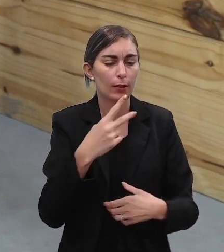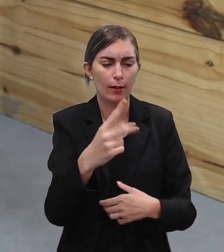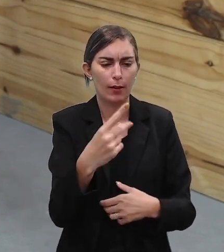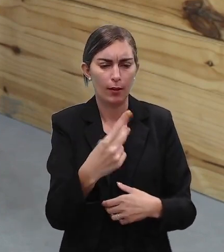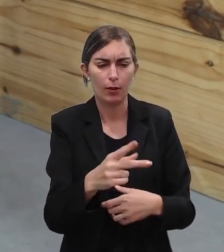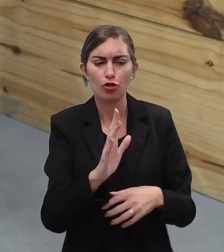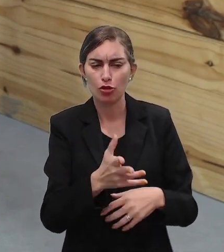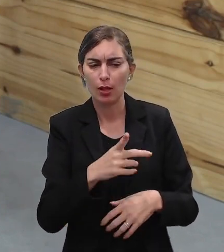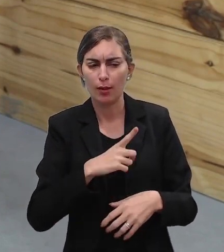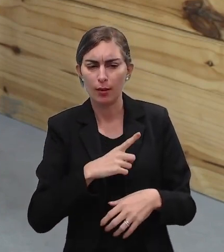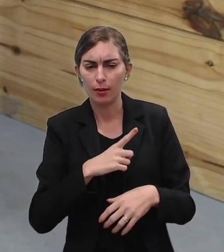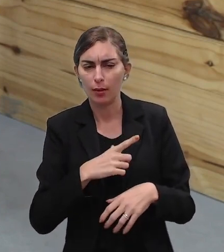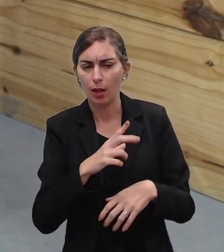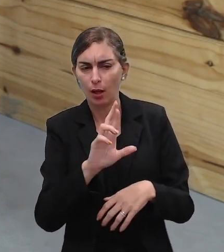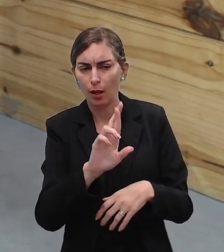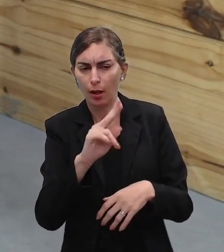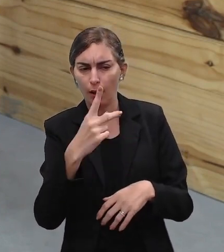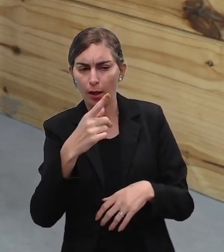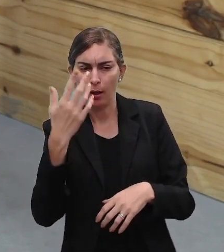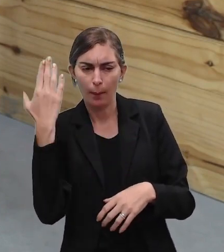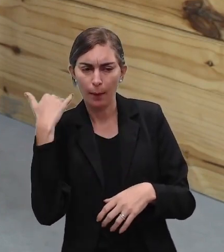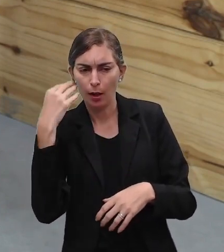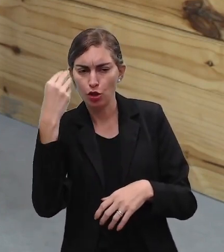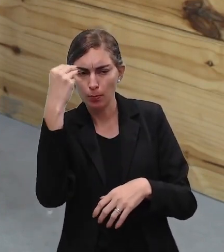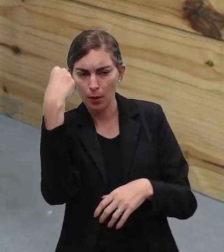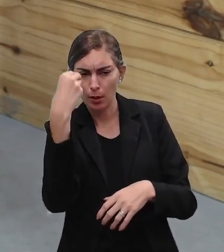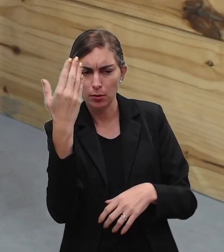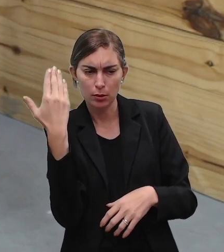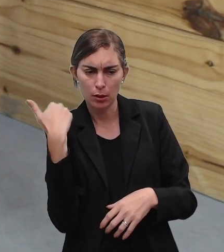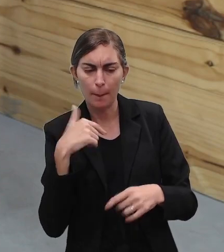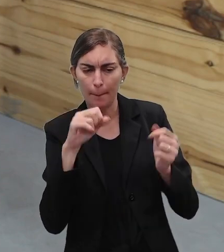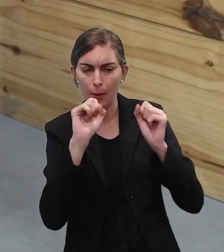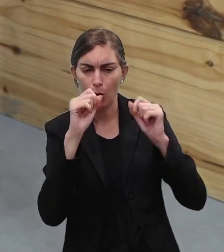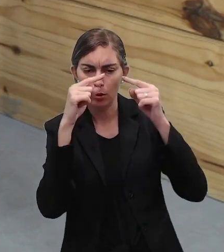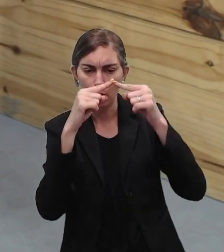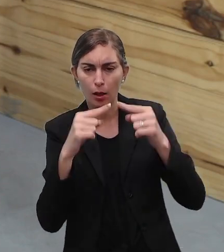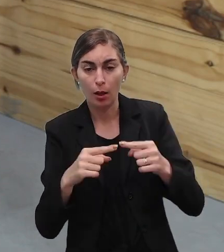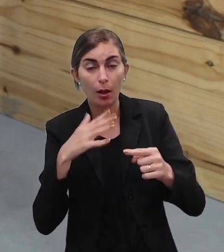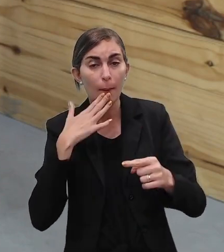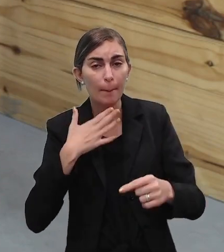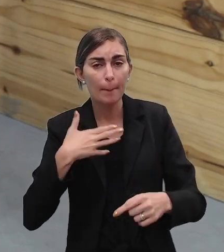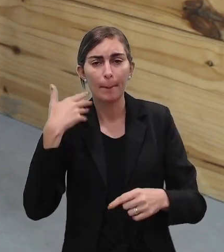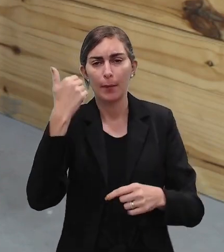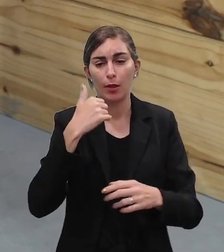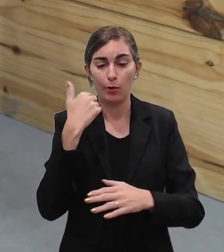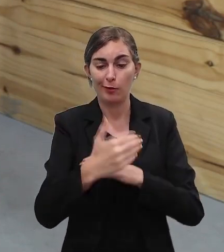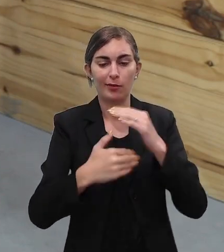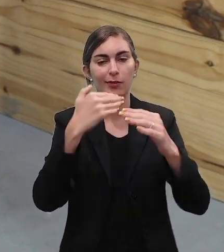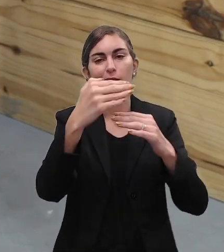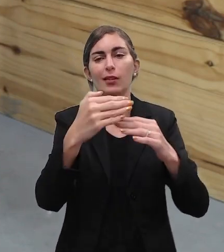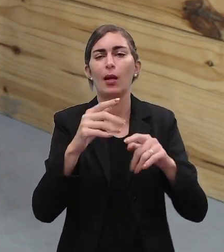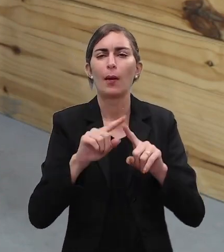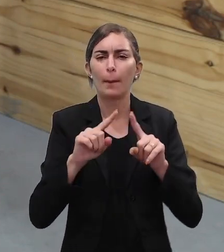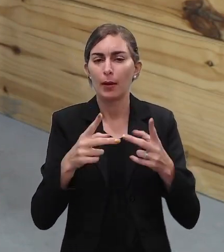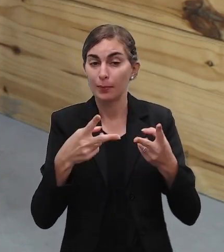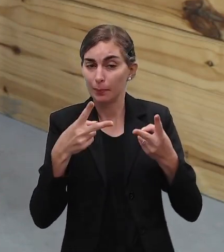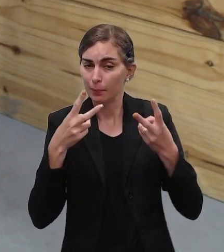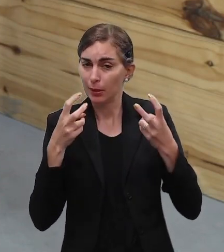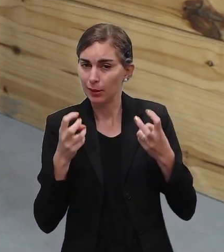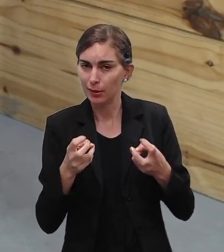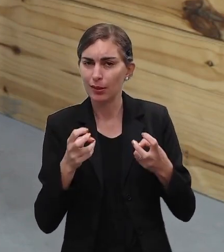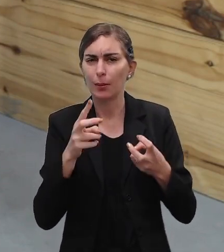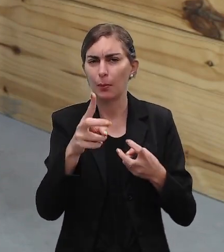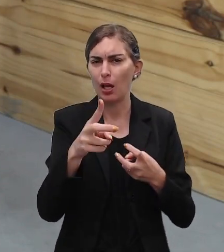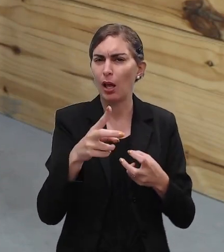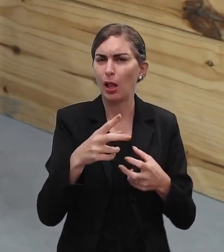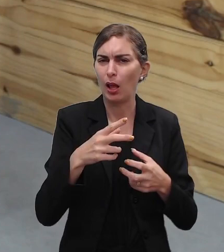já tem como recurso anterior pode ser aplicado e melhor desenvolvido. Mas perceba que o